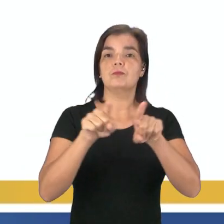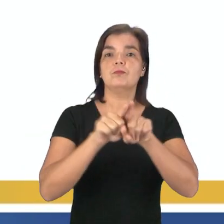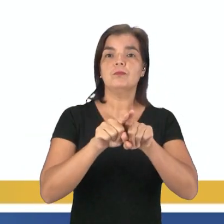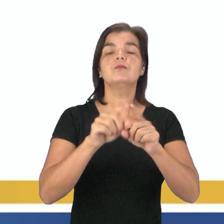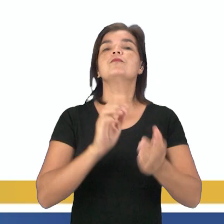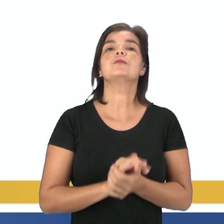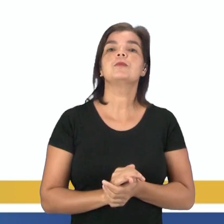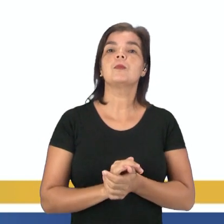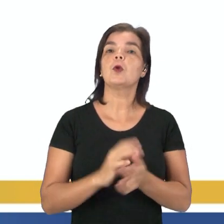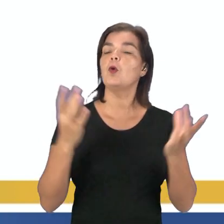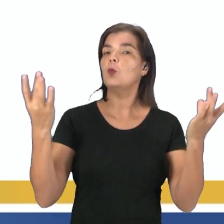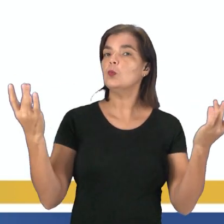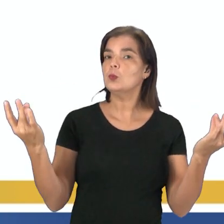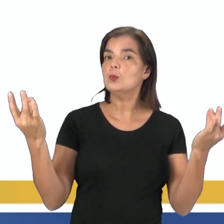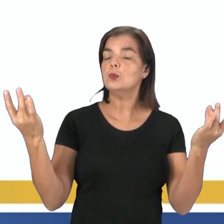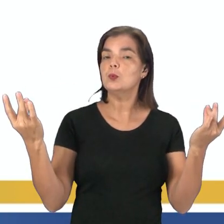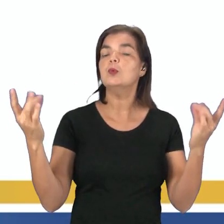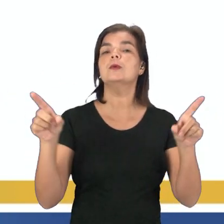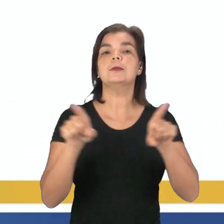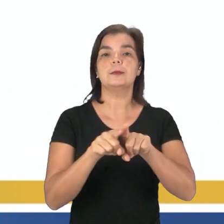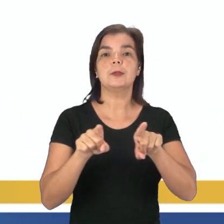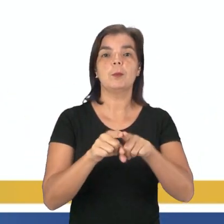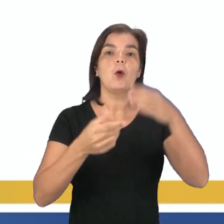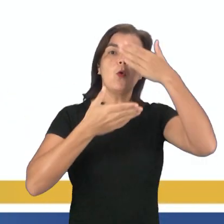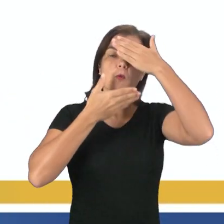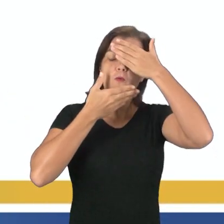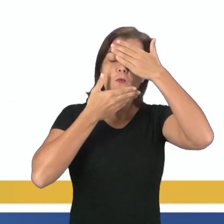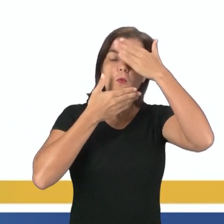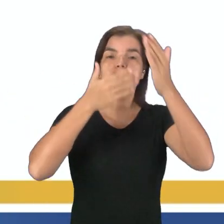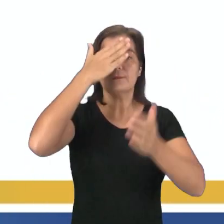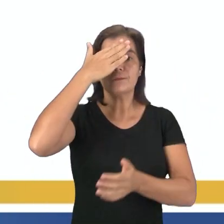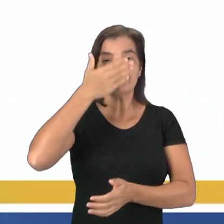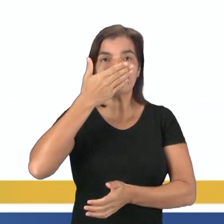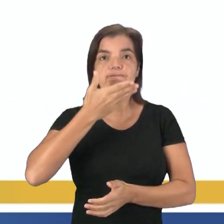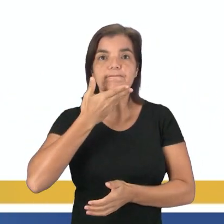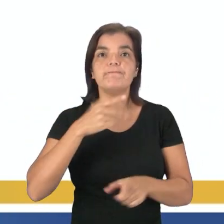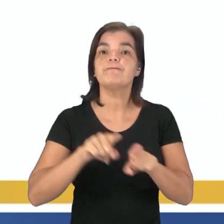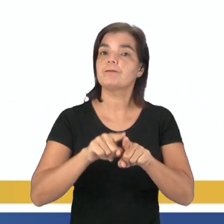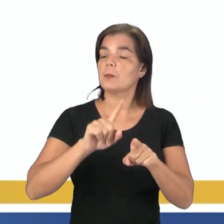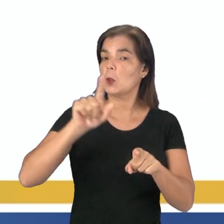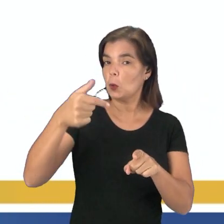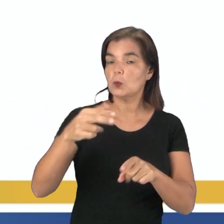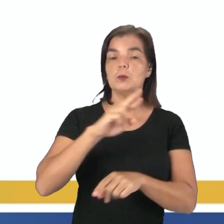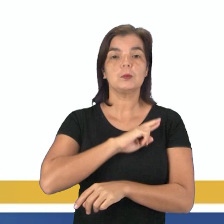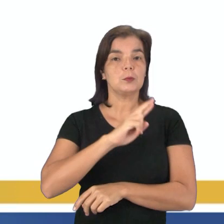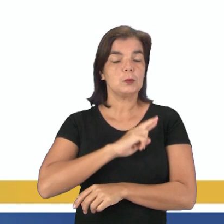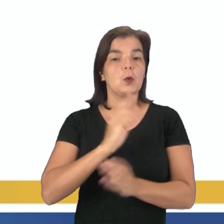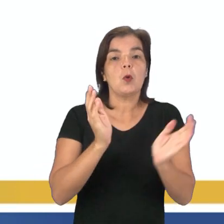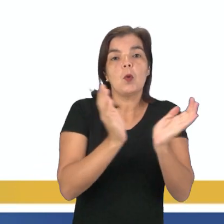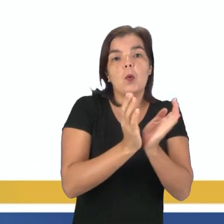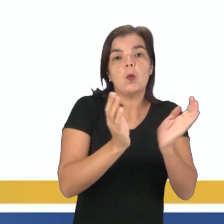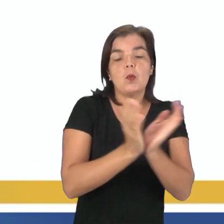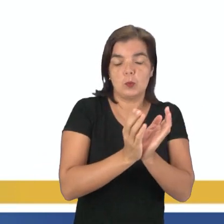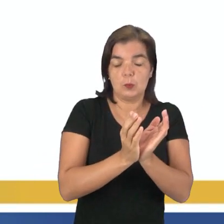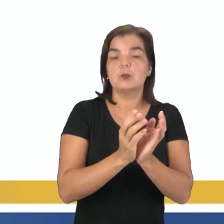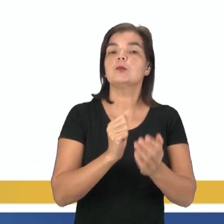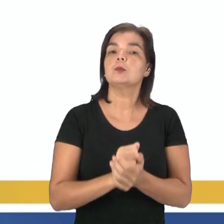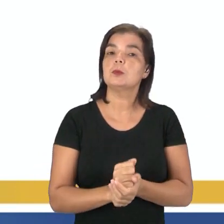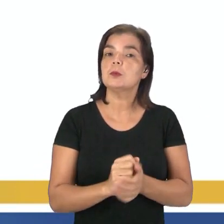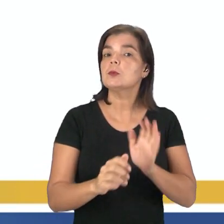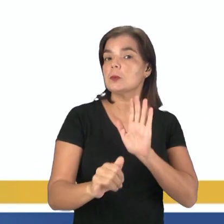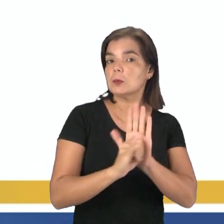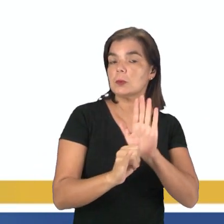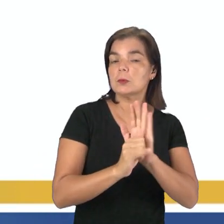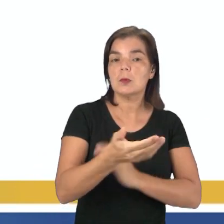candomblecistas, budistas, hinduístas ou qualquer outra denominação religiosa, compreendem grupos identitários que